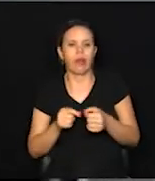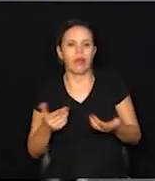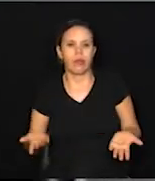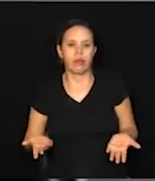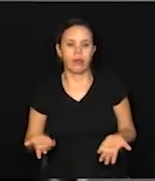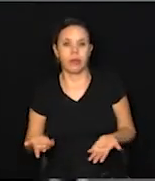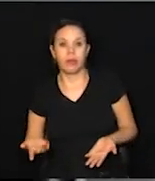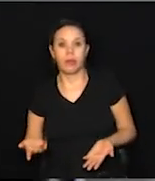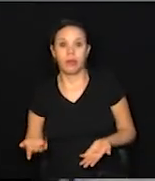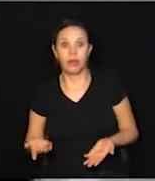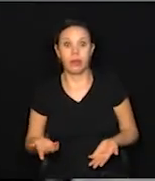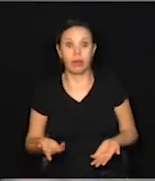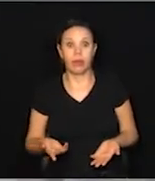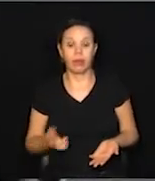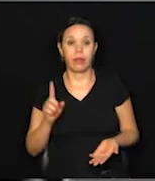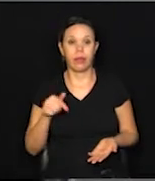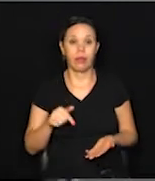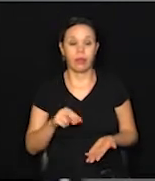Então,